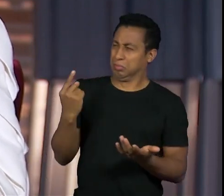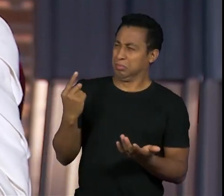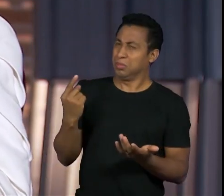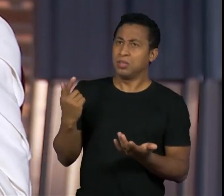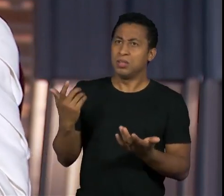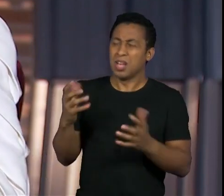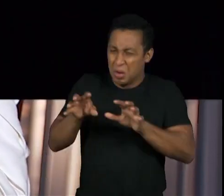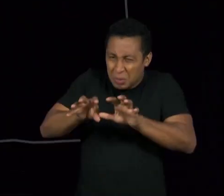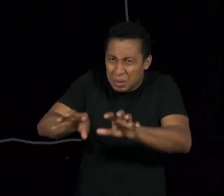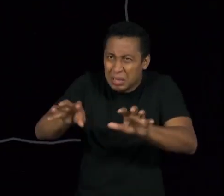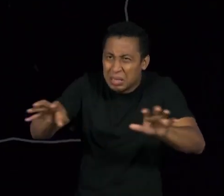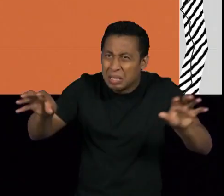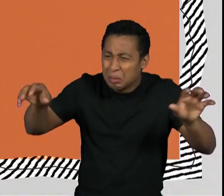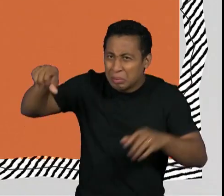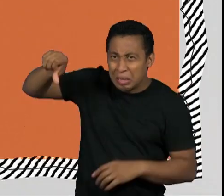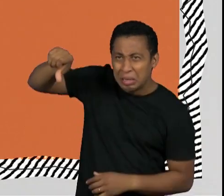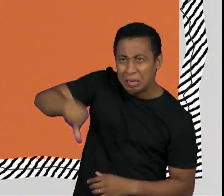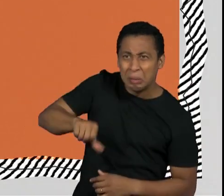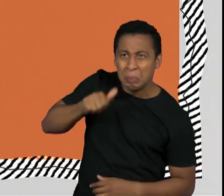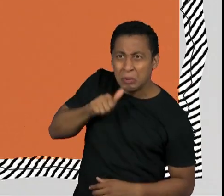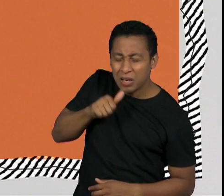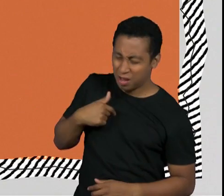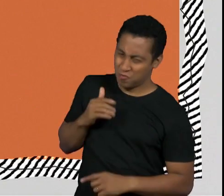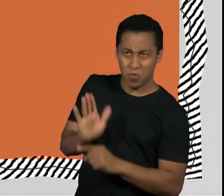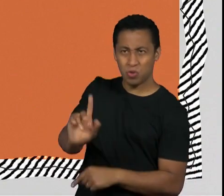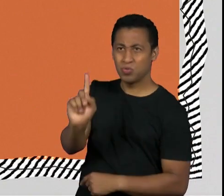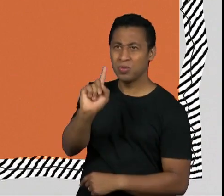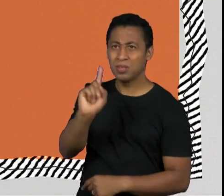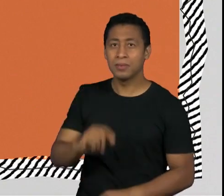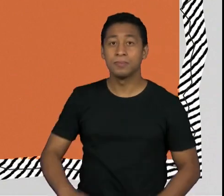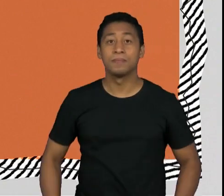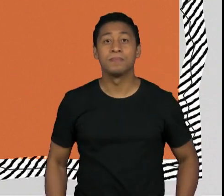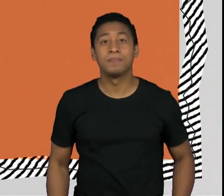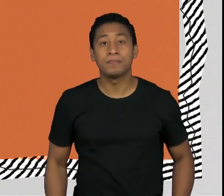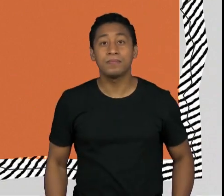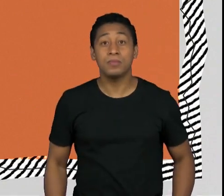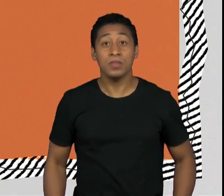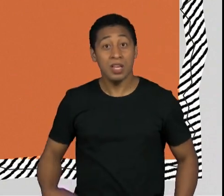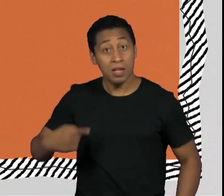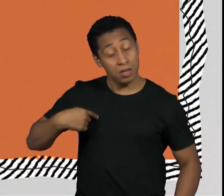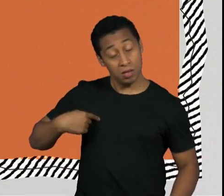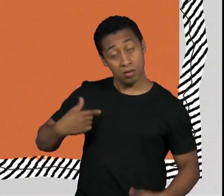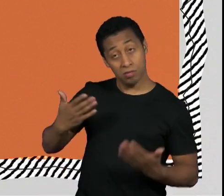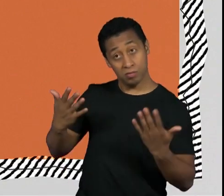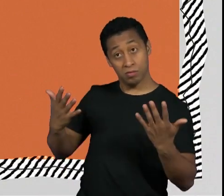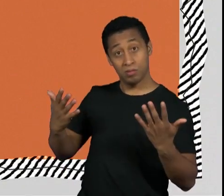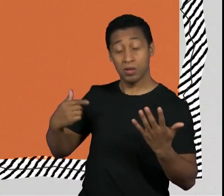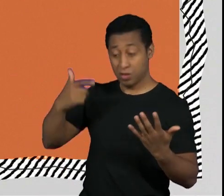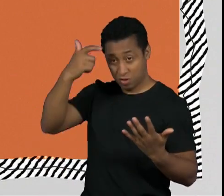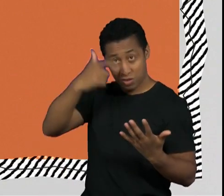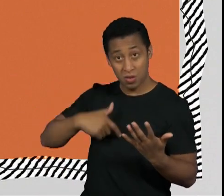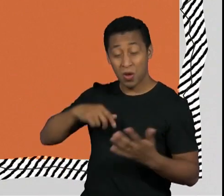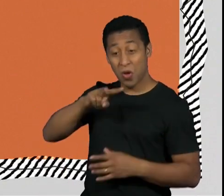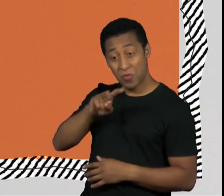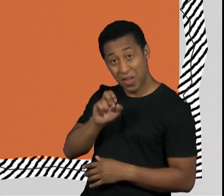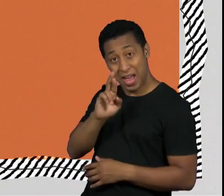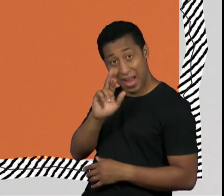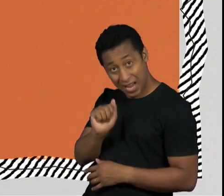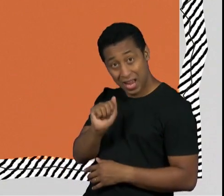Eu não vou contribuir com isso. Eu não sou a Cláudia Raia nem Vera Verão. Eu sou a Laurinha